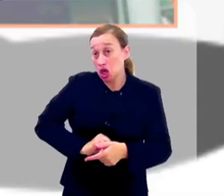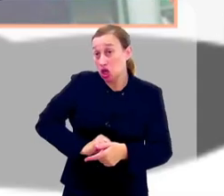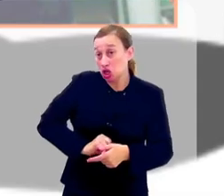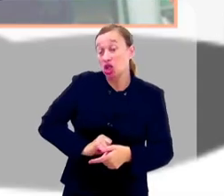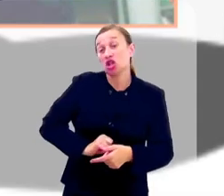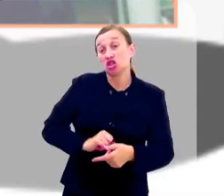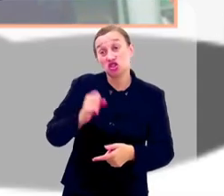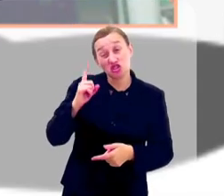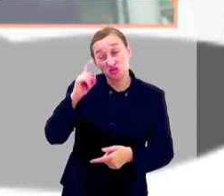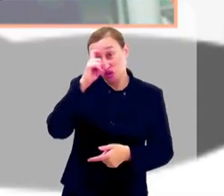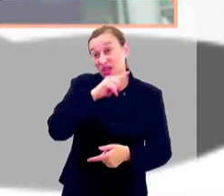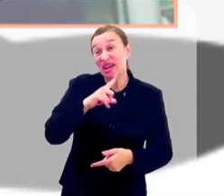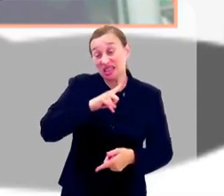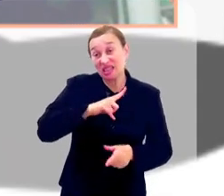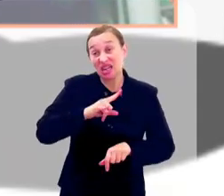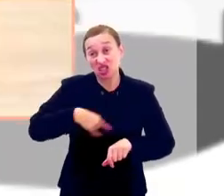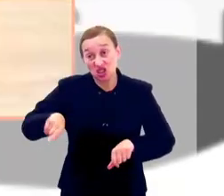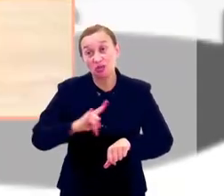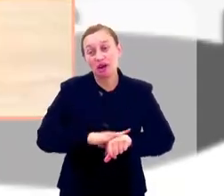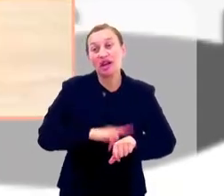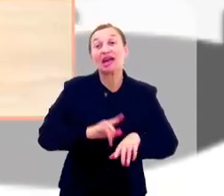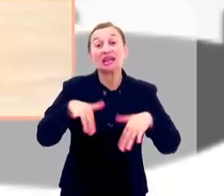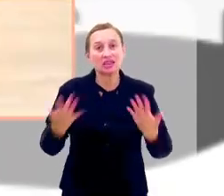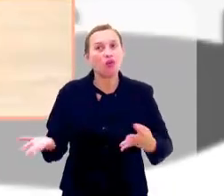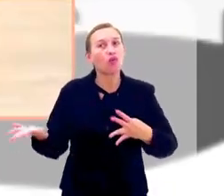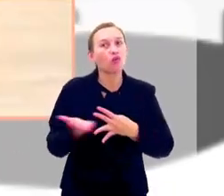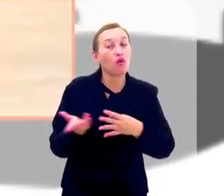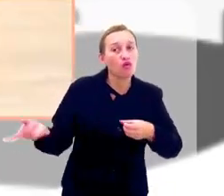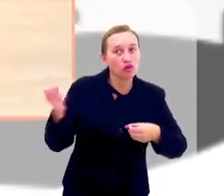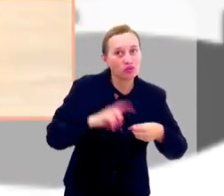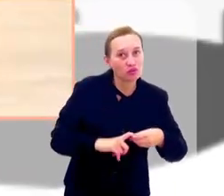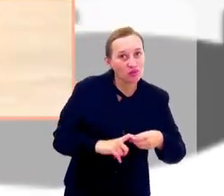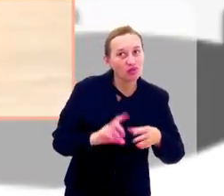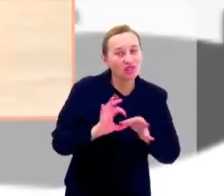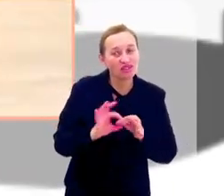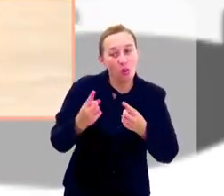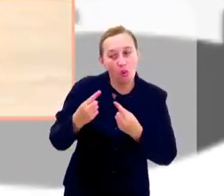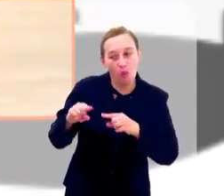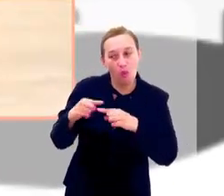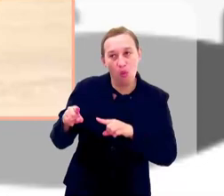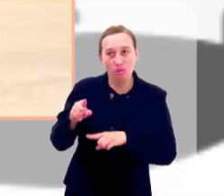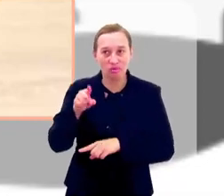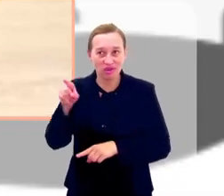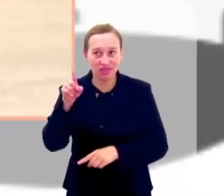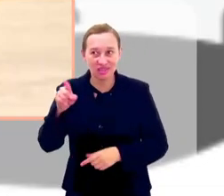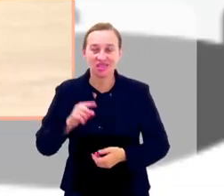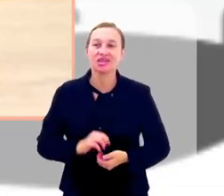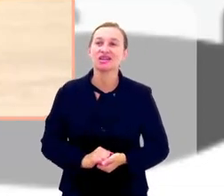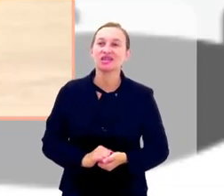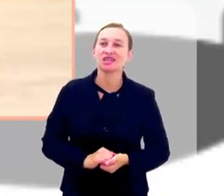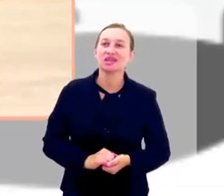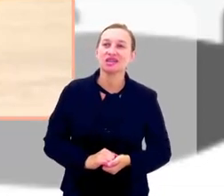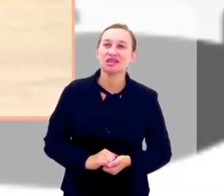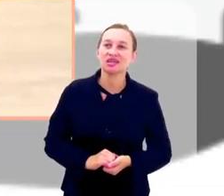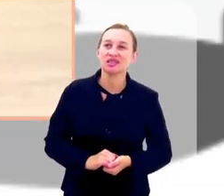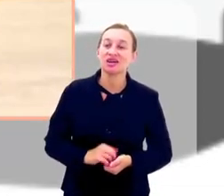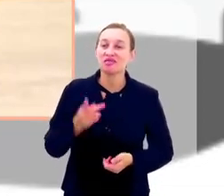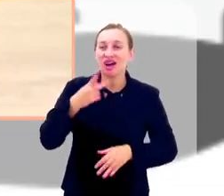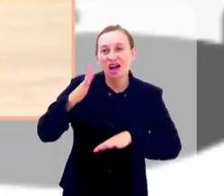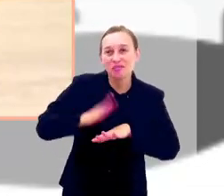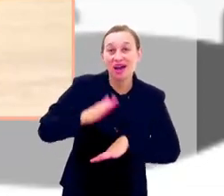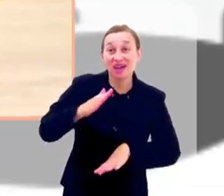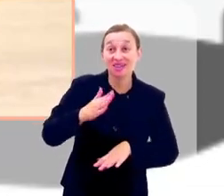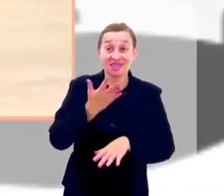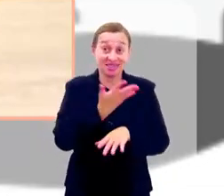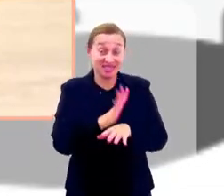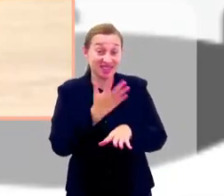de dificuldade, coisas elementares. Então, no, na volta do intervalo, eu vou deixar essa provocação aqui para a nossa Cristina Barros, para